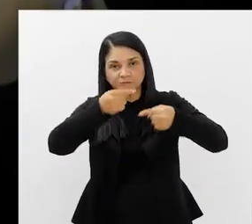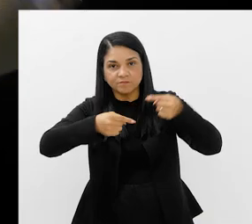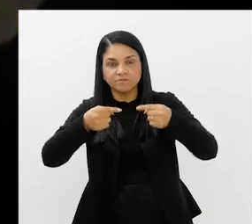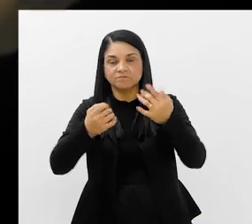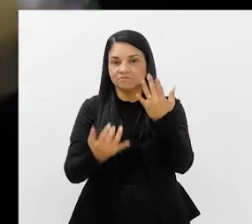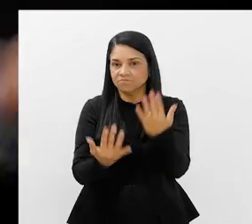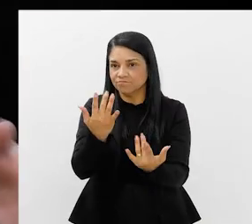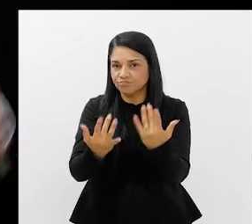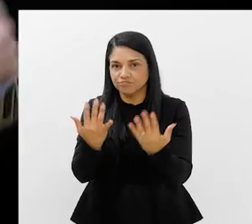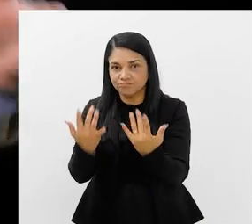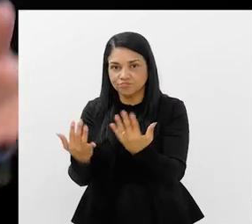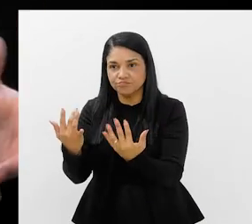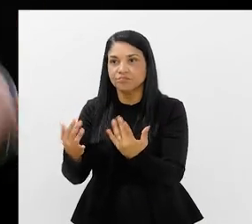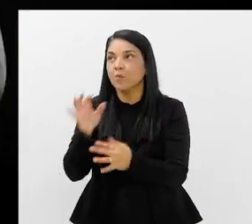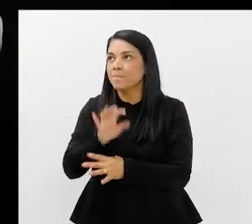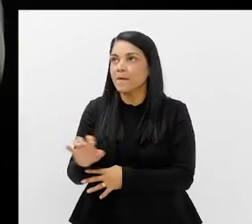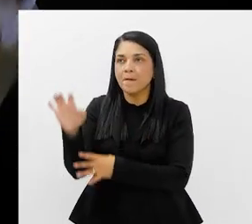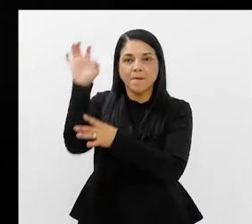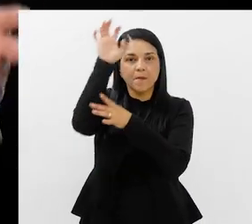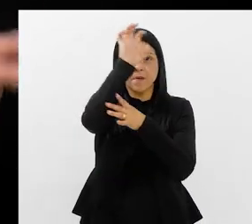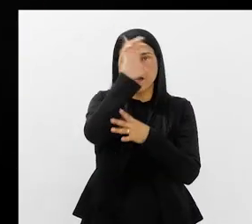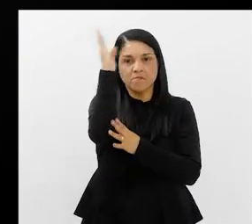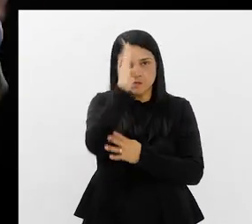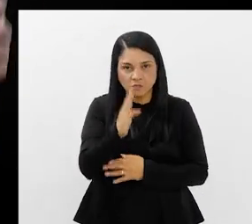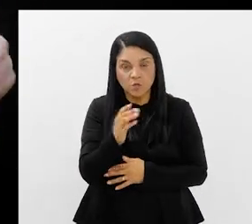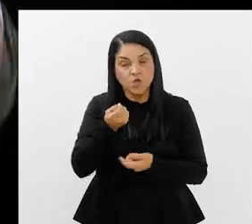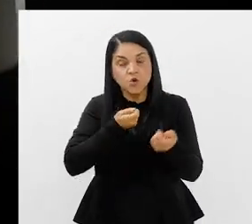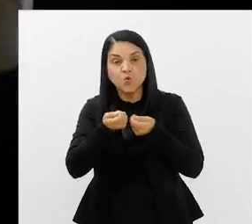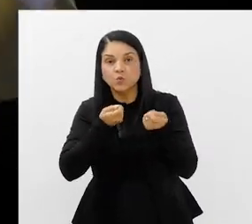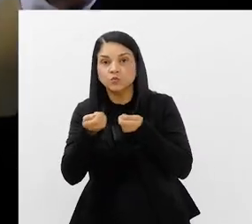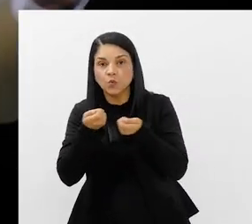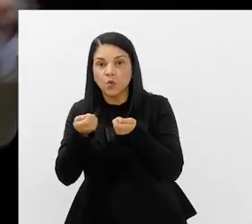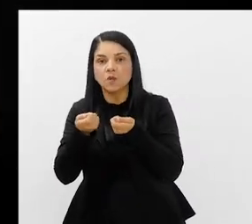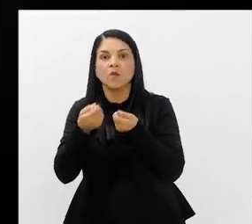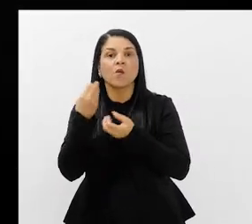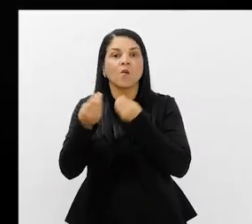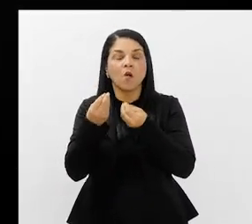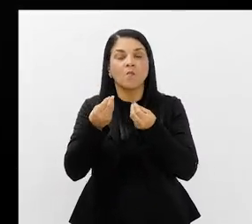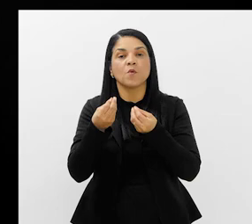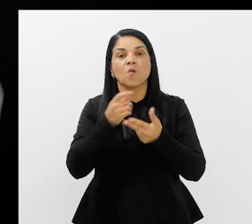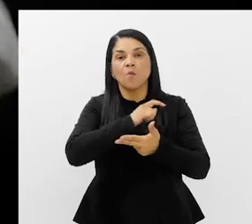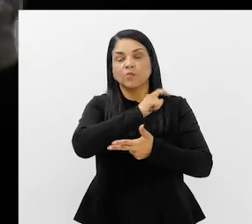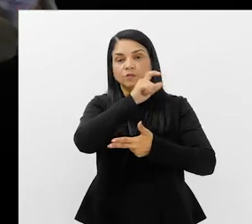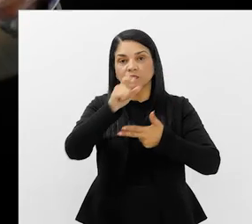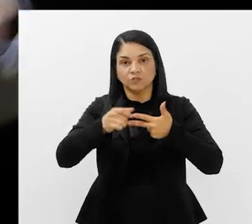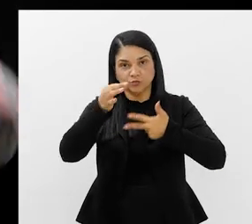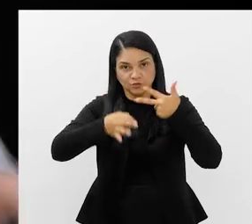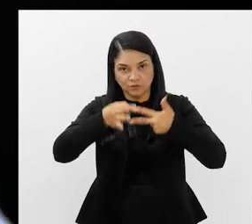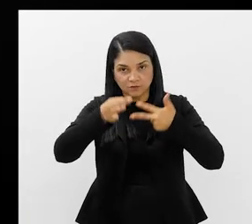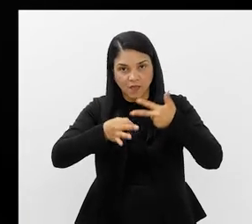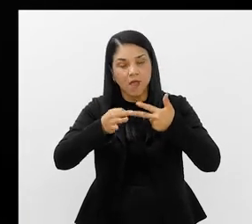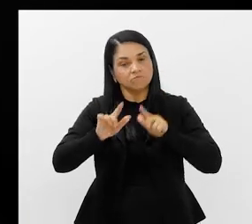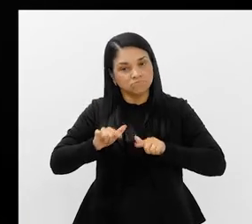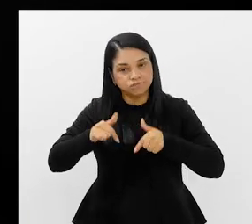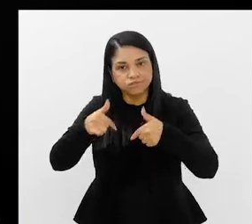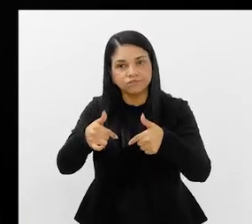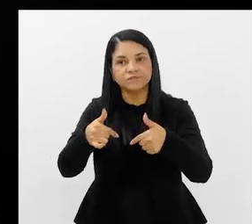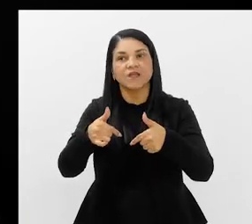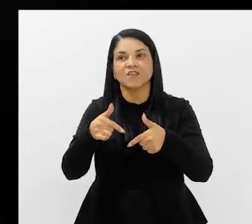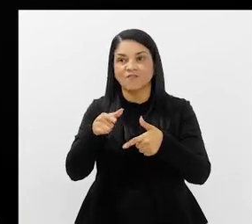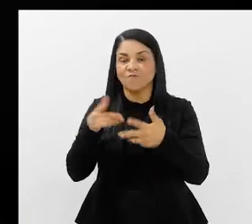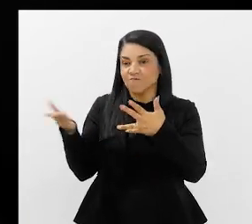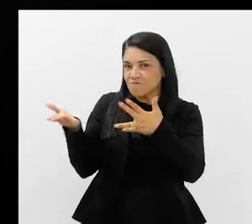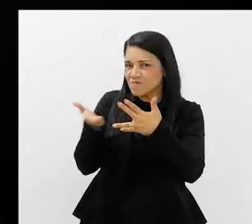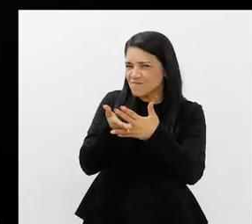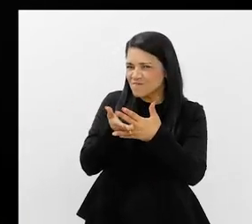tratar, inclusive, da questão das queimadas, etc., de um controle que se estabelece e onde o próprio Poder Judiciário começa a atuar também